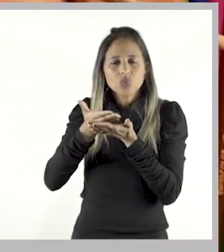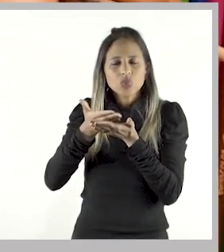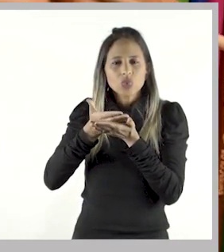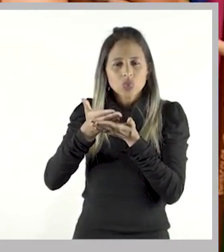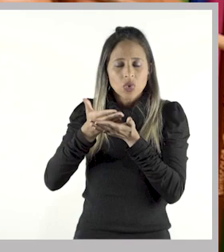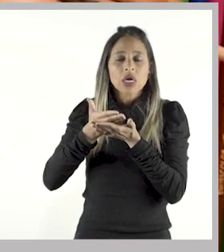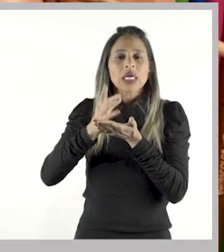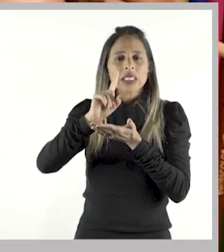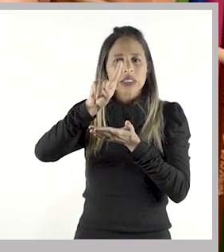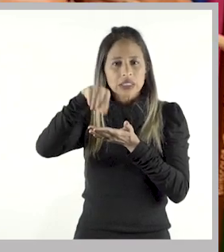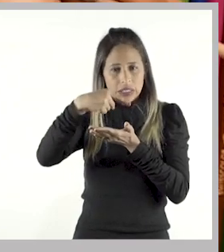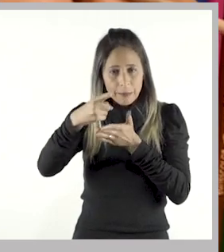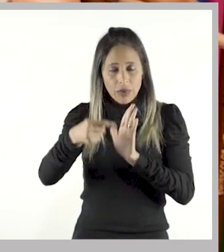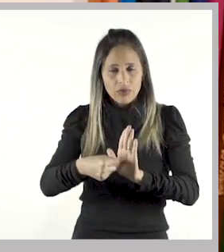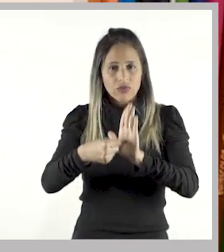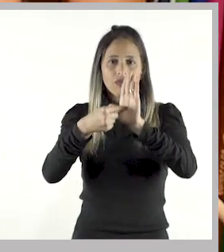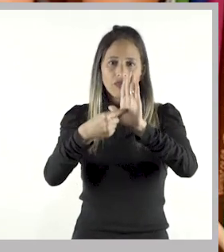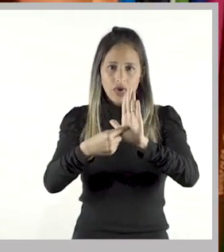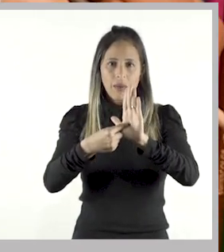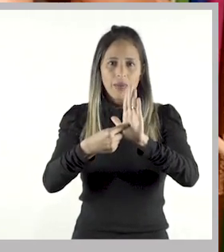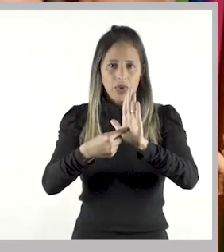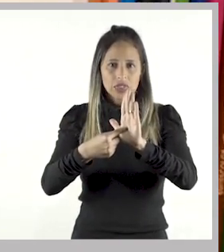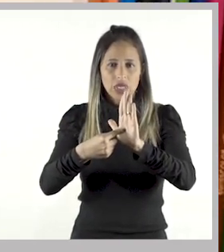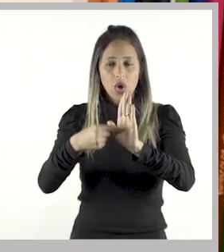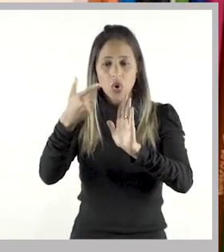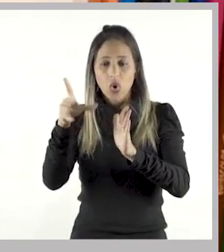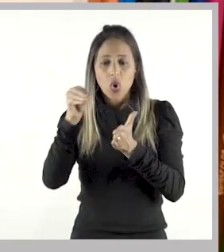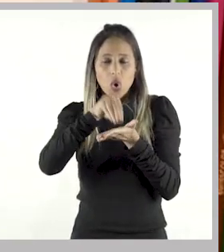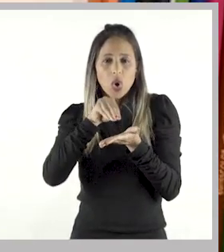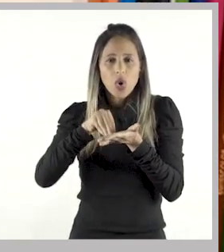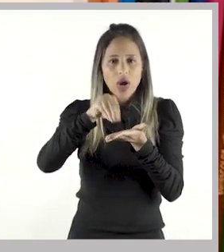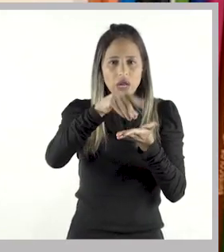destacar quando coloca as outras.